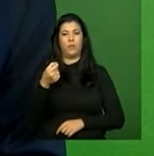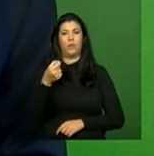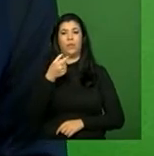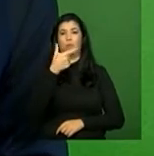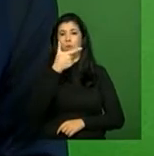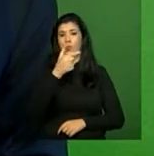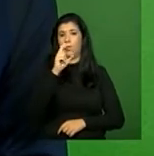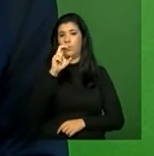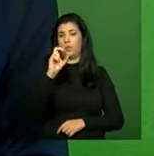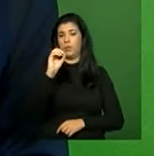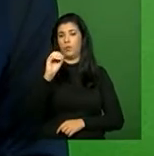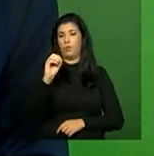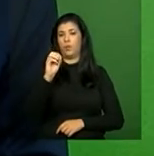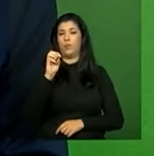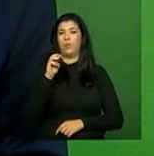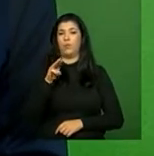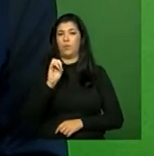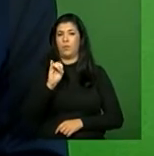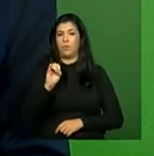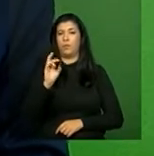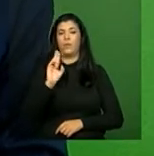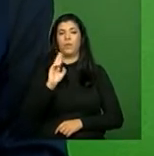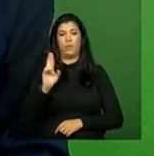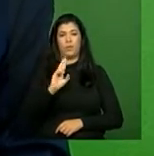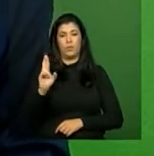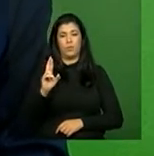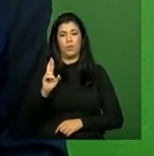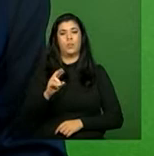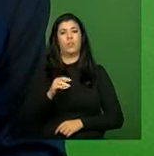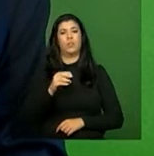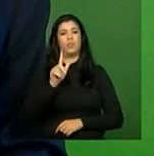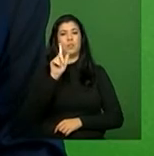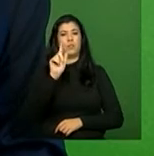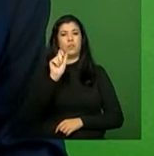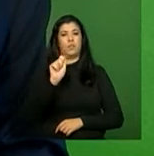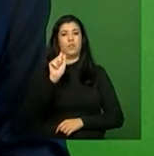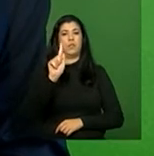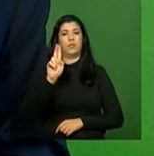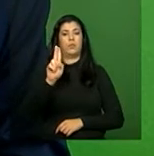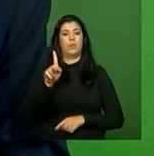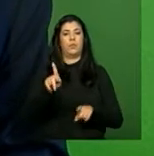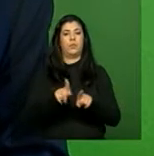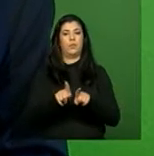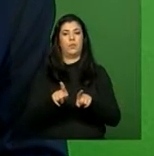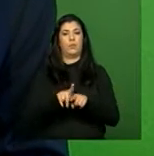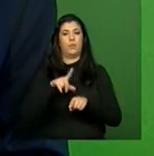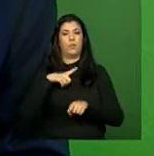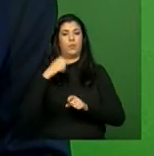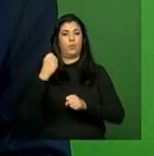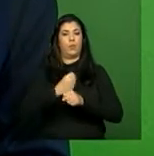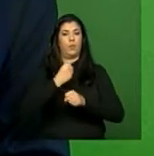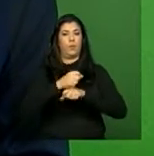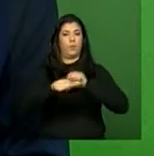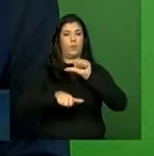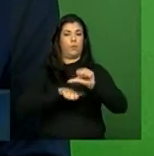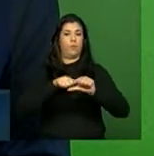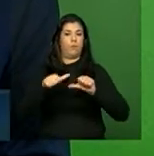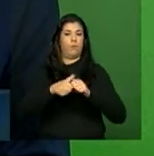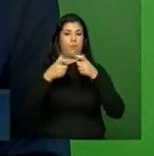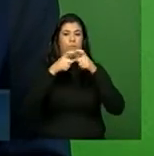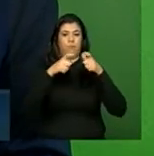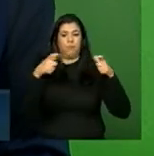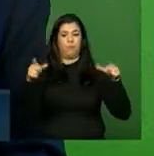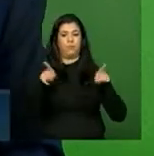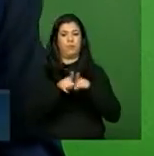250 milhões de reais também o G1 e temos a reforma ampliação